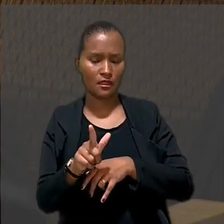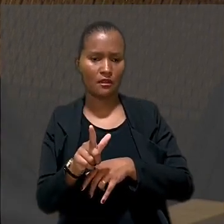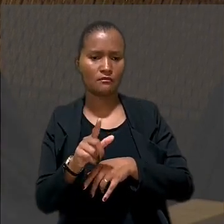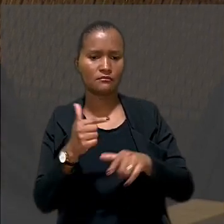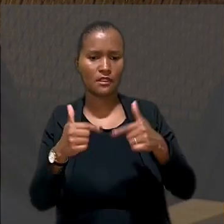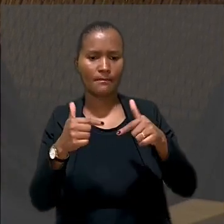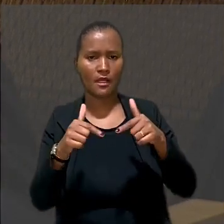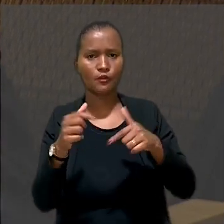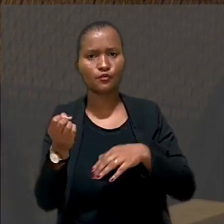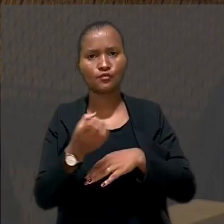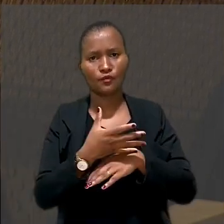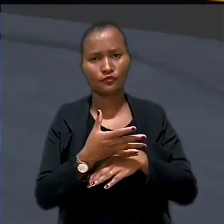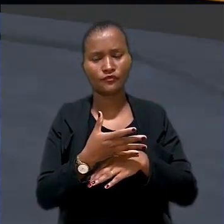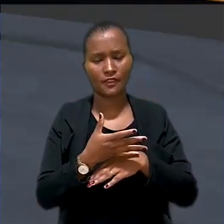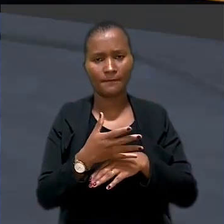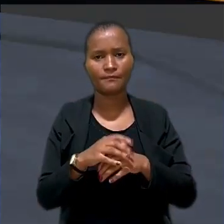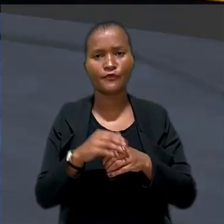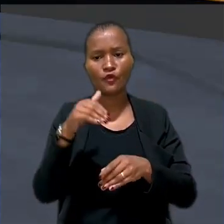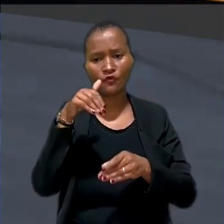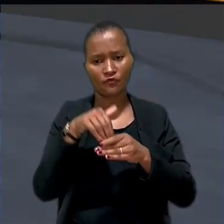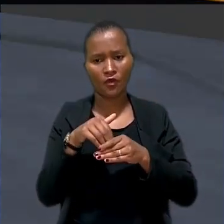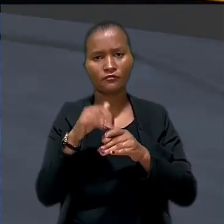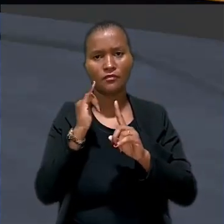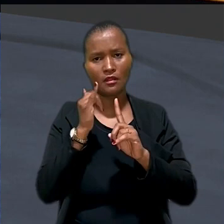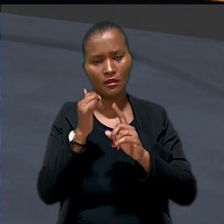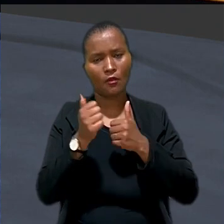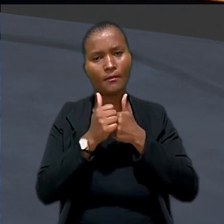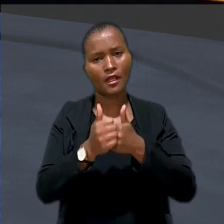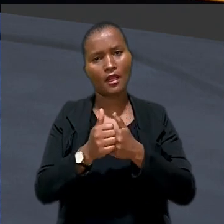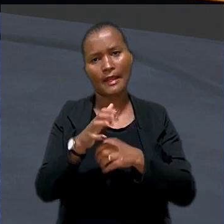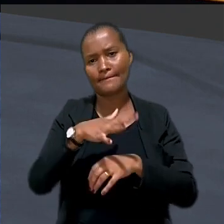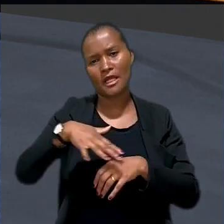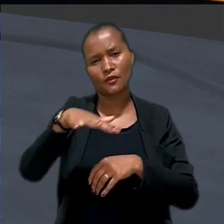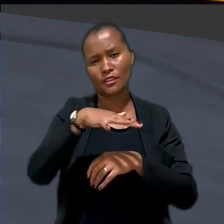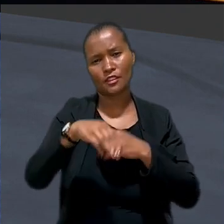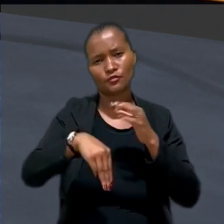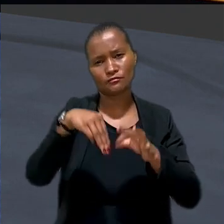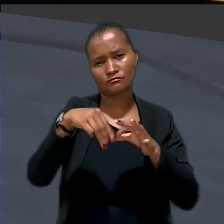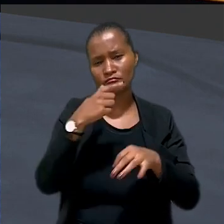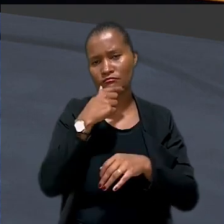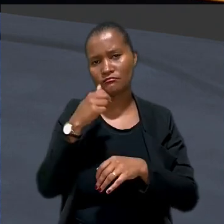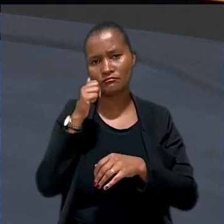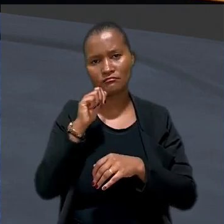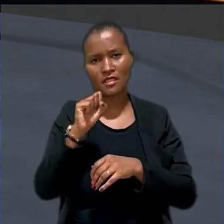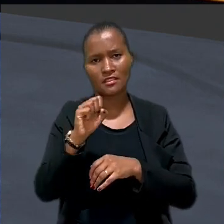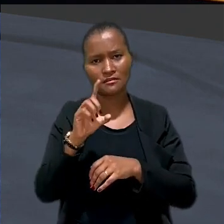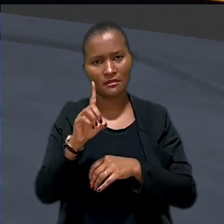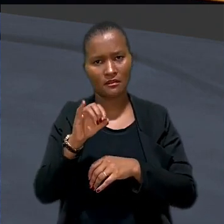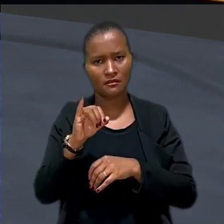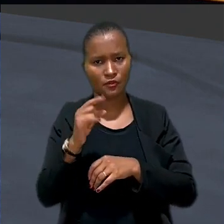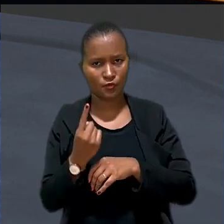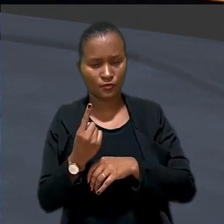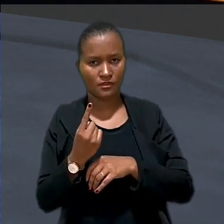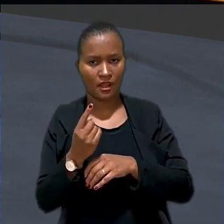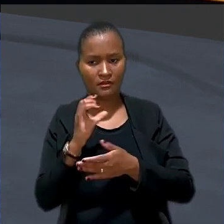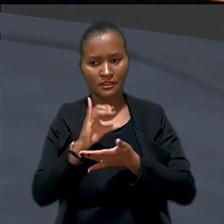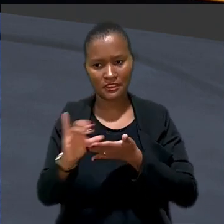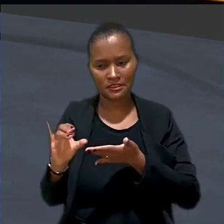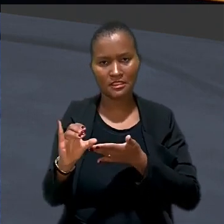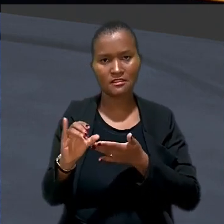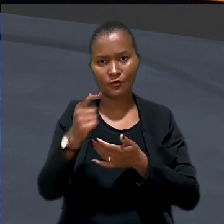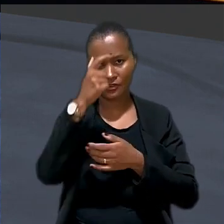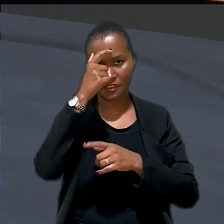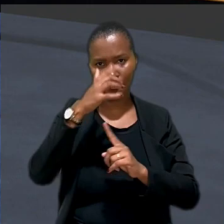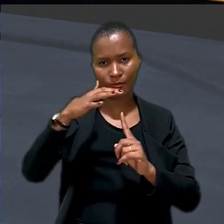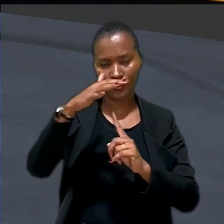uma recolocação no mercado de trabalho. O voto do relator foi acompanhado pela maioria dos ministros e ministras da SDI1. A indenização